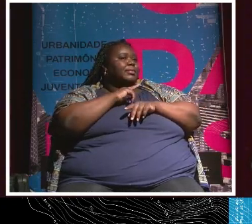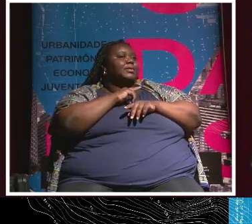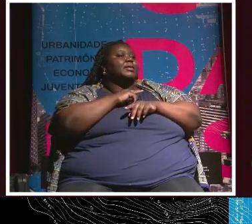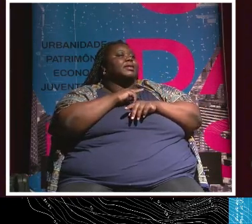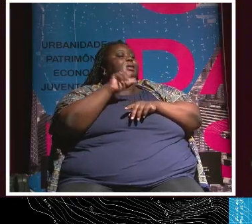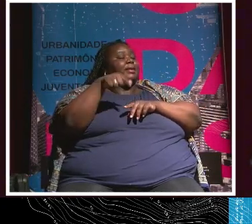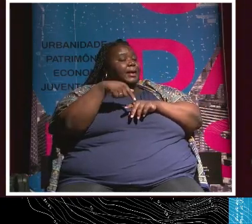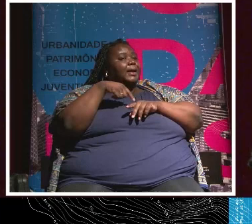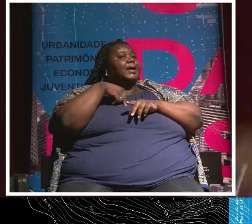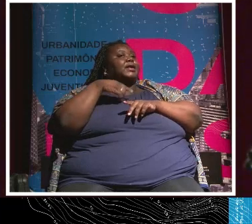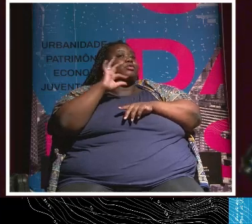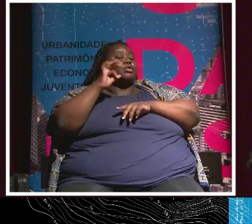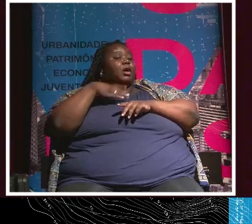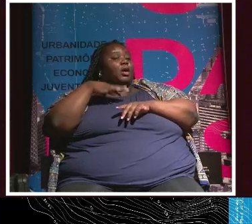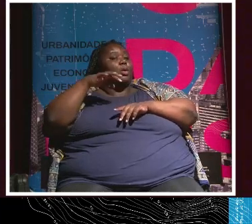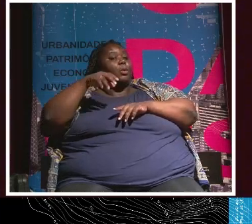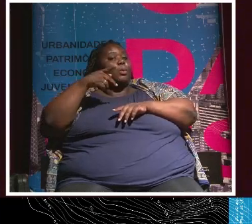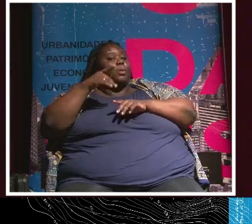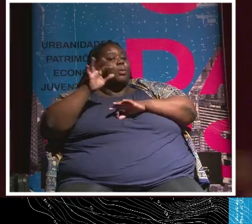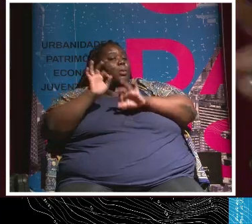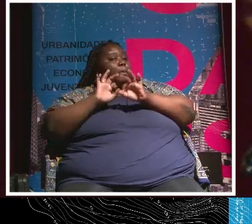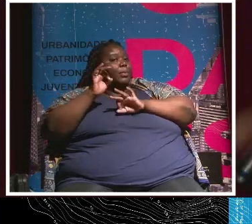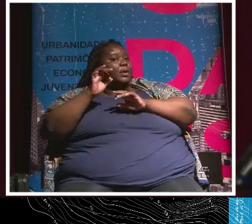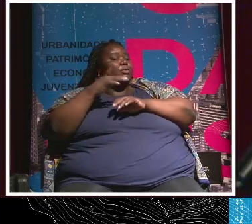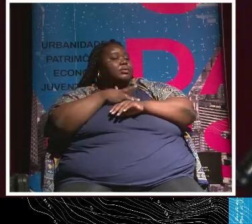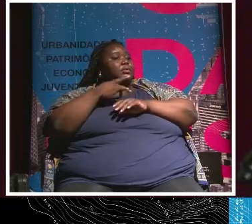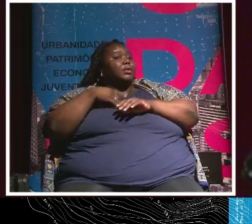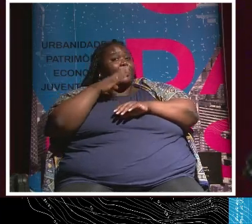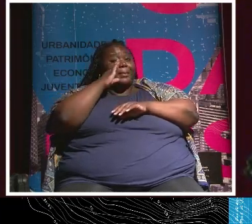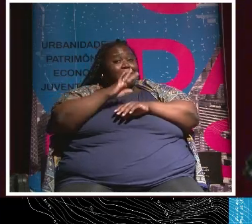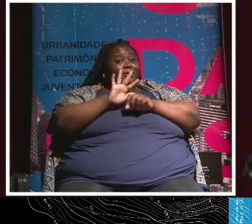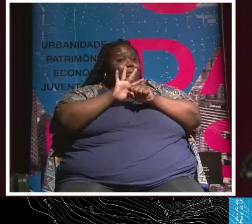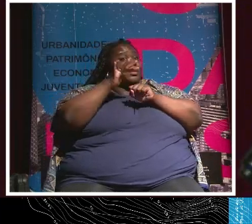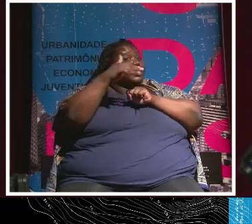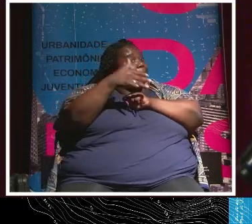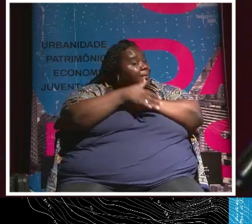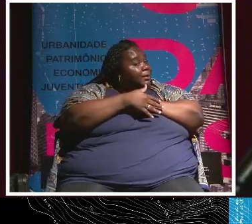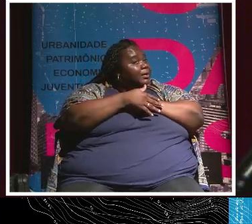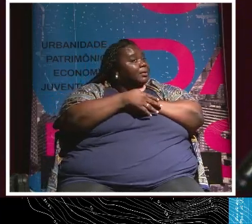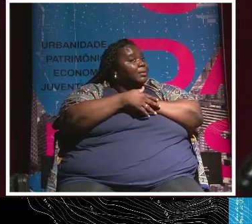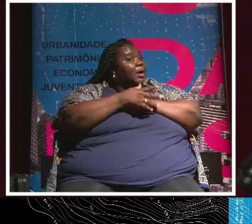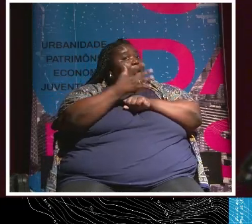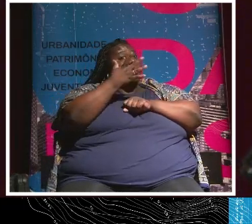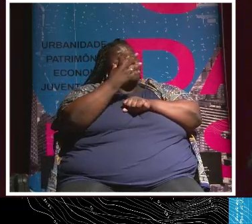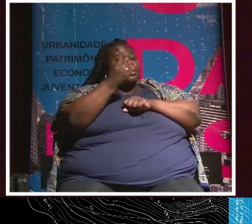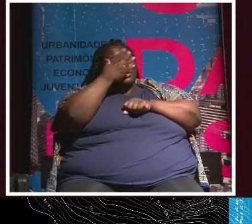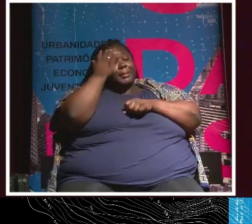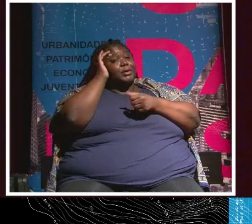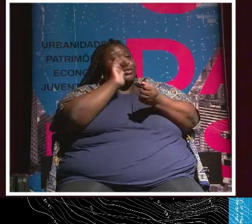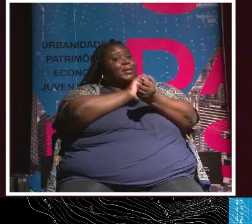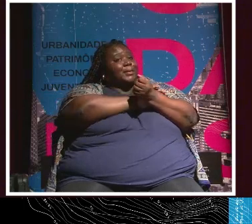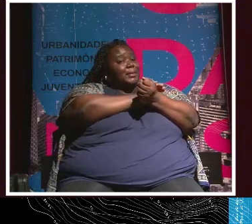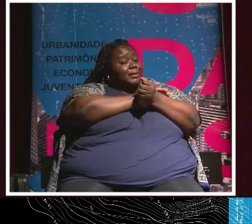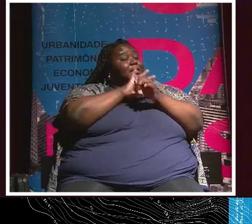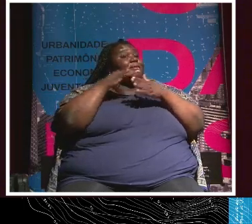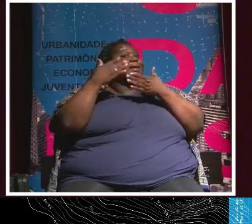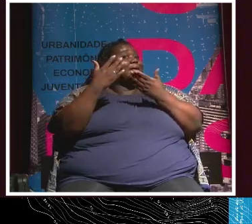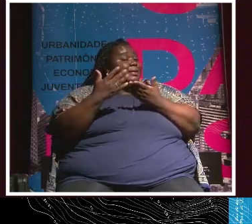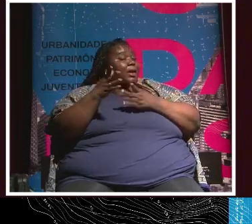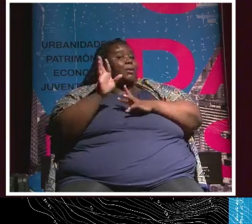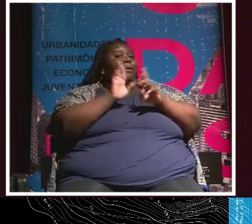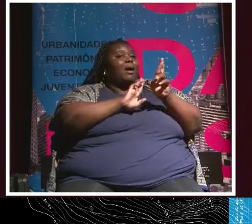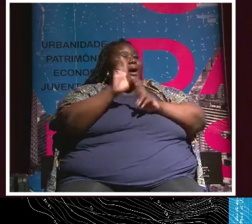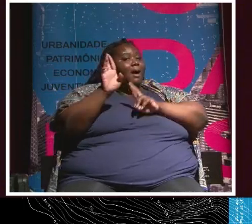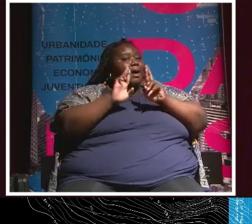de saúde, principalmente na pandemia, onde um monte de gente virou hipertenso. Então, esta relação